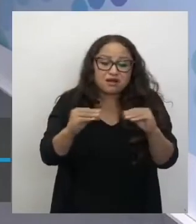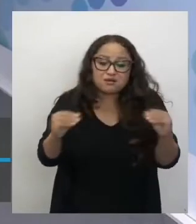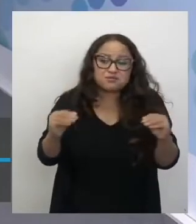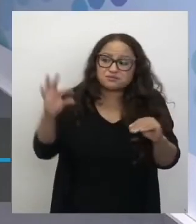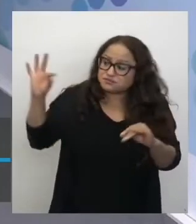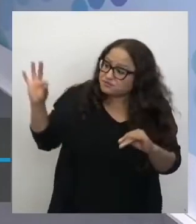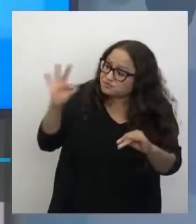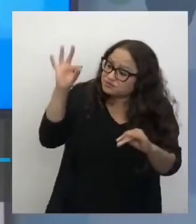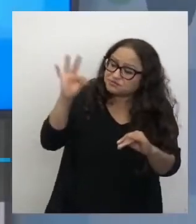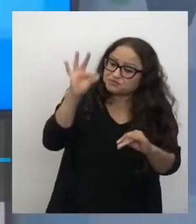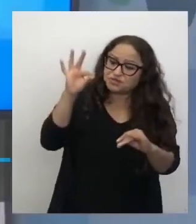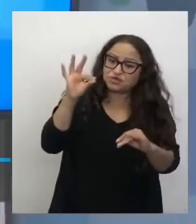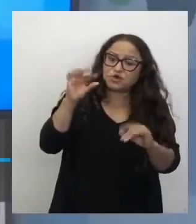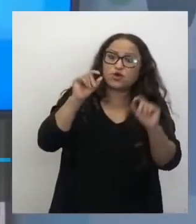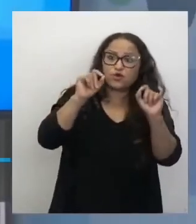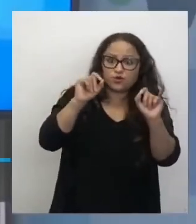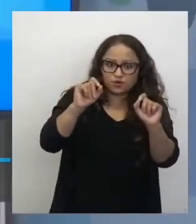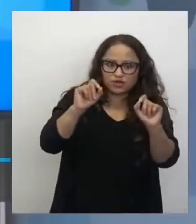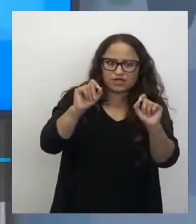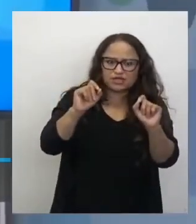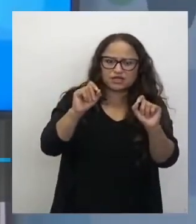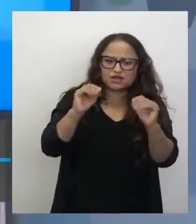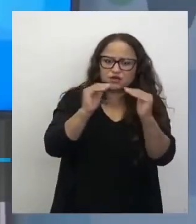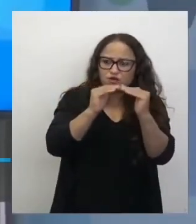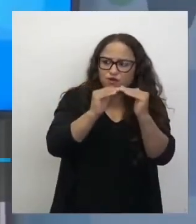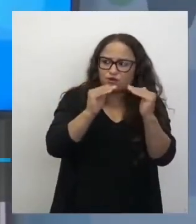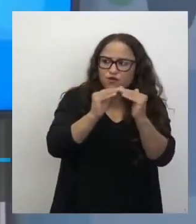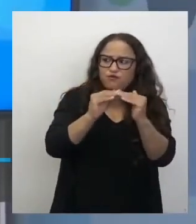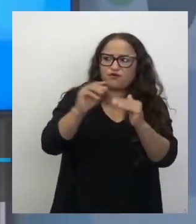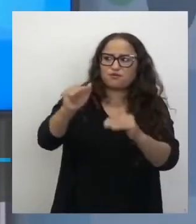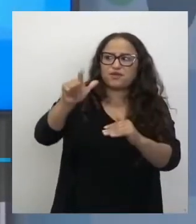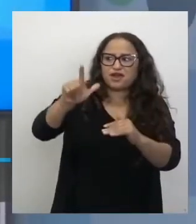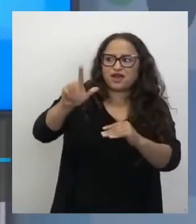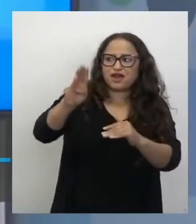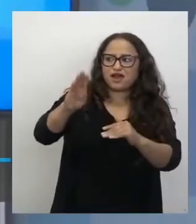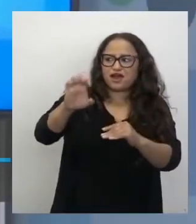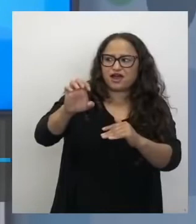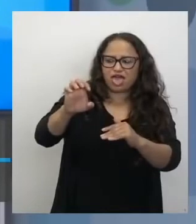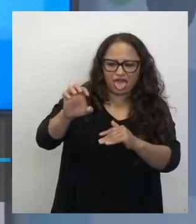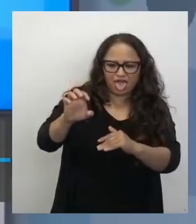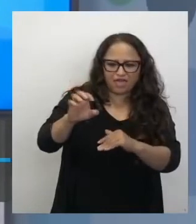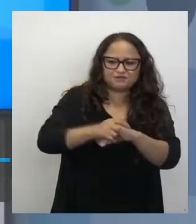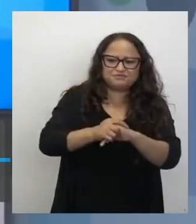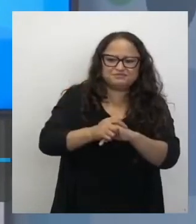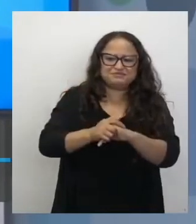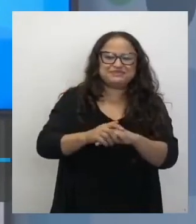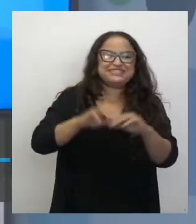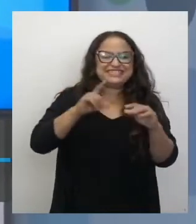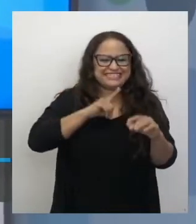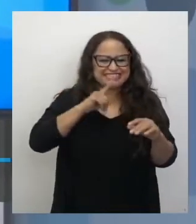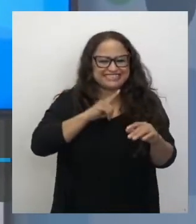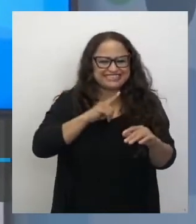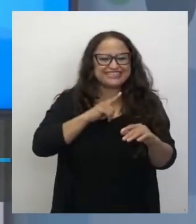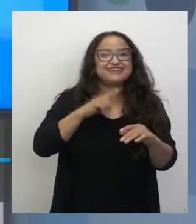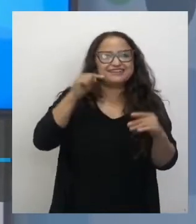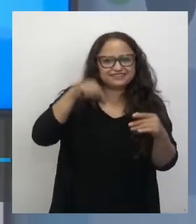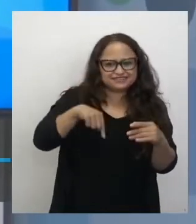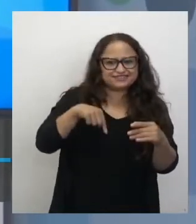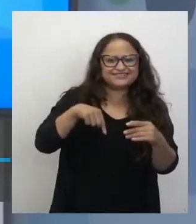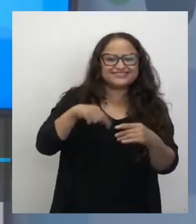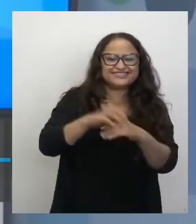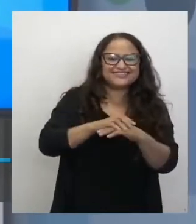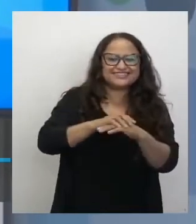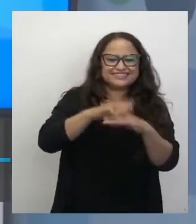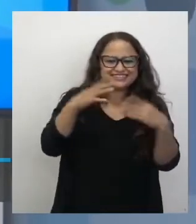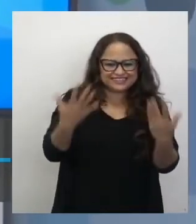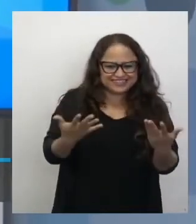do, segundo o Albert Einstein, do nosso próprio desaparecimento, né? Demoraria uns 4 anos, segundo ele, se as abelhas